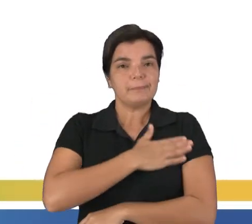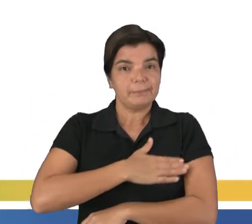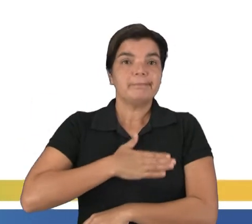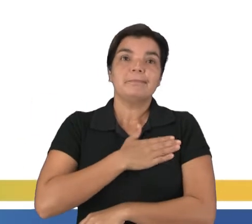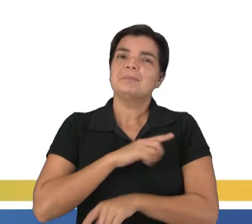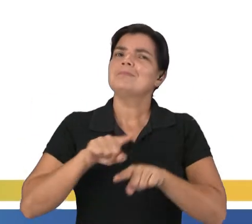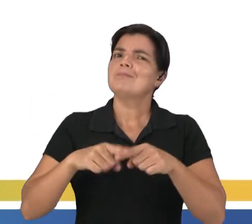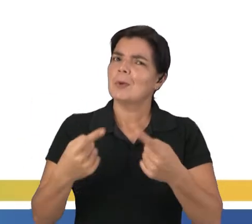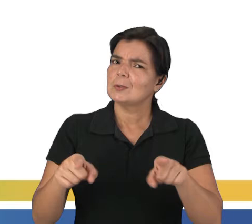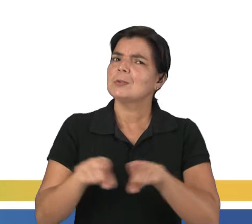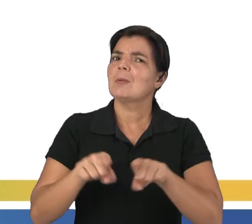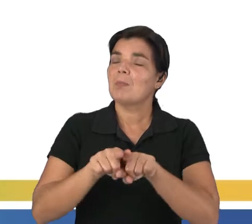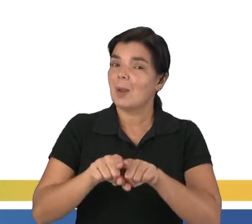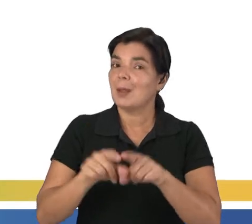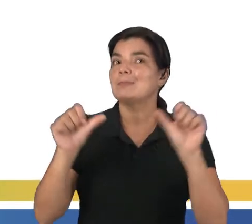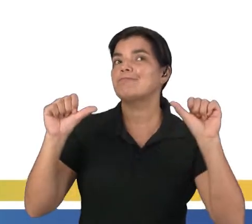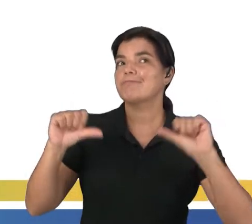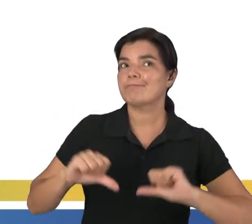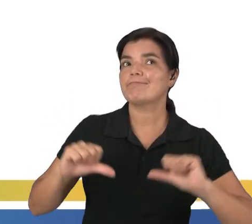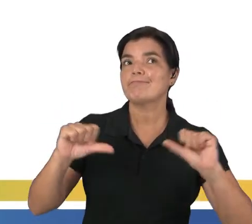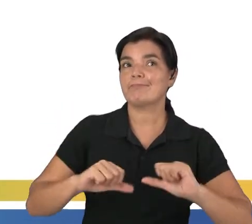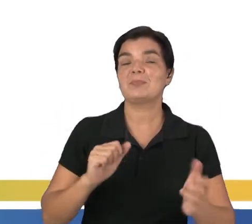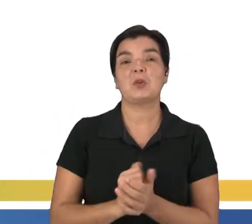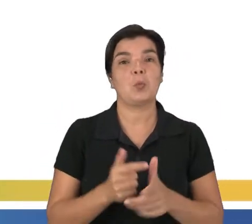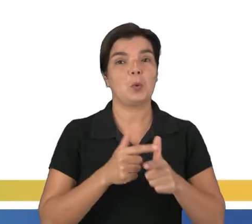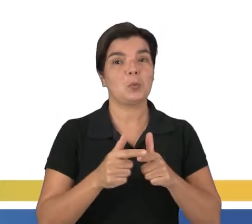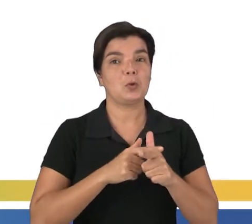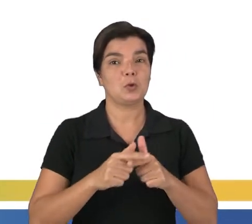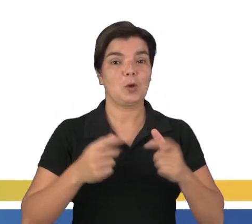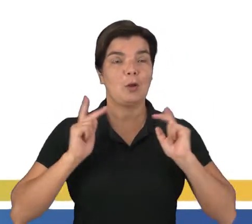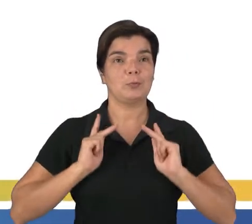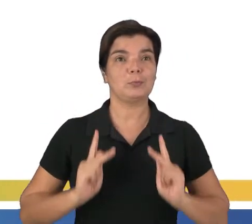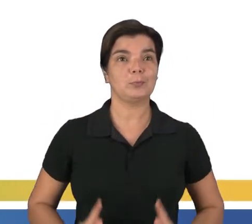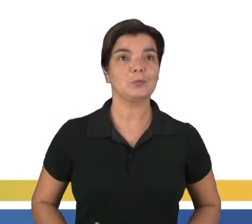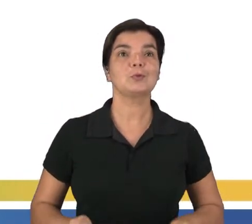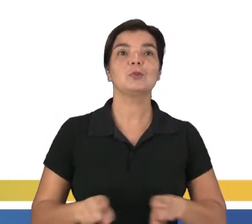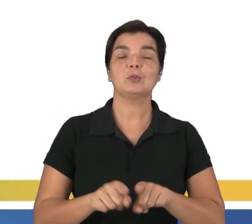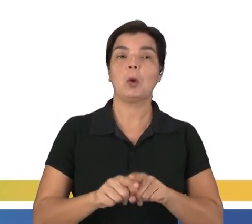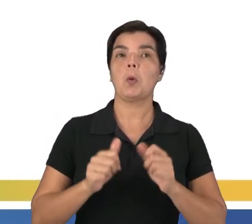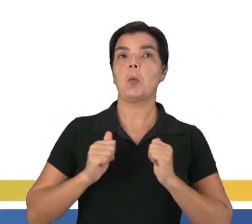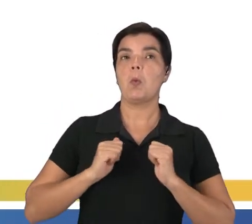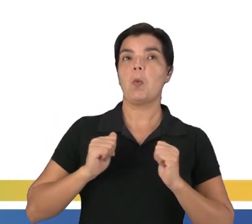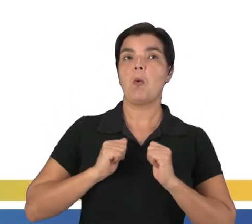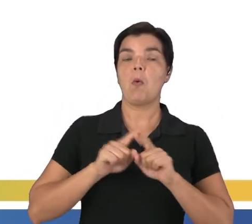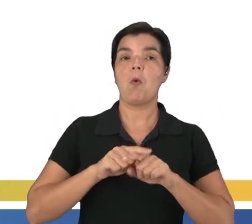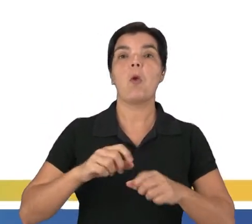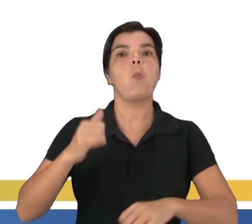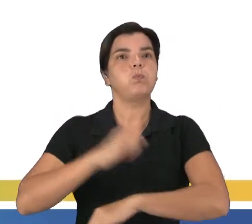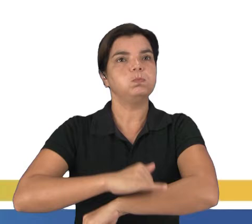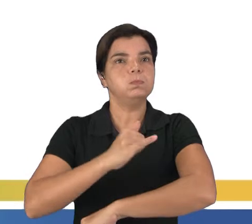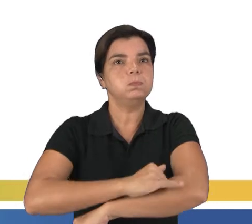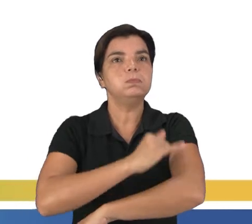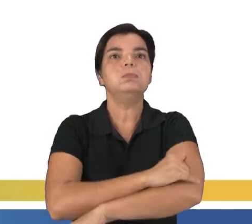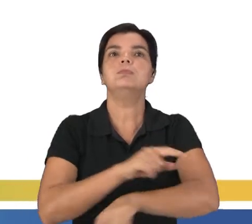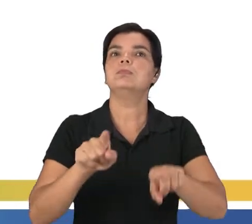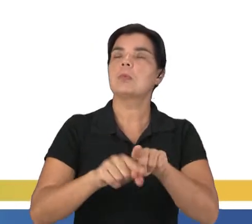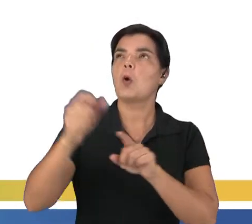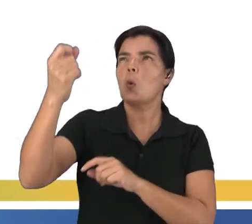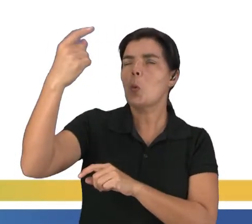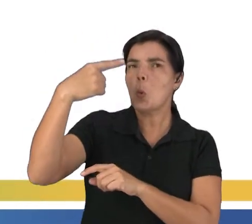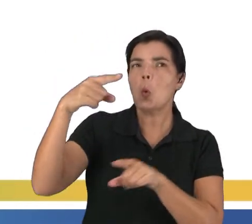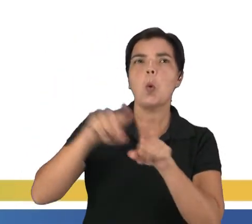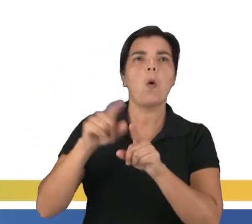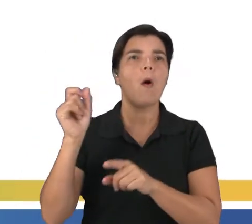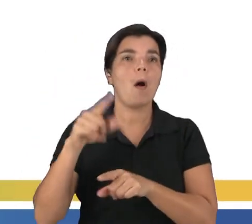prazer. Mas temos também os pontos negativos, que são os problemas posturais, sedentarismo, aumento de peso, exposição à